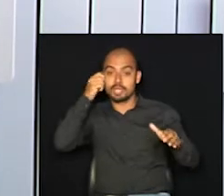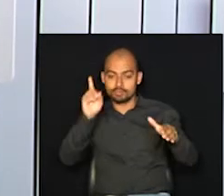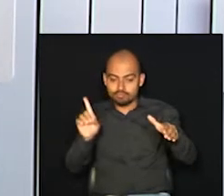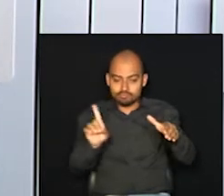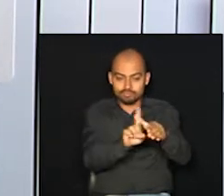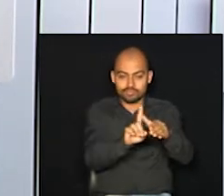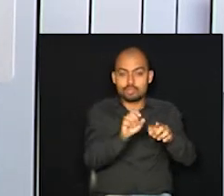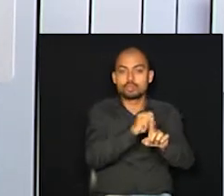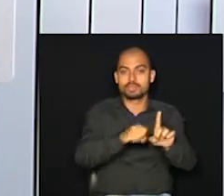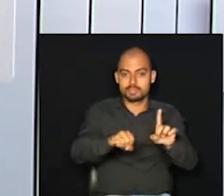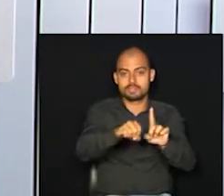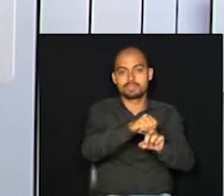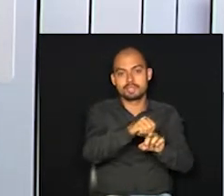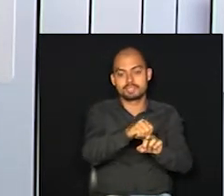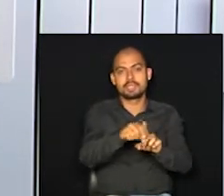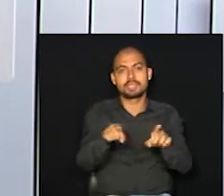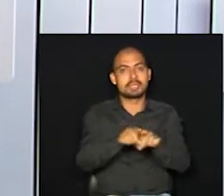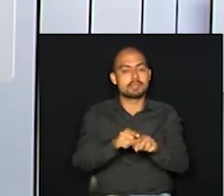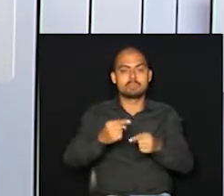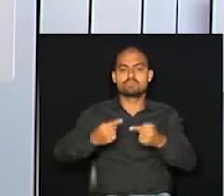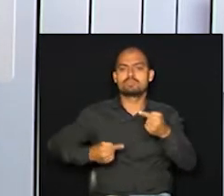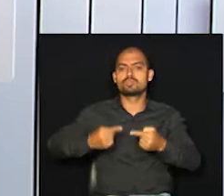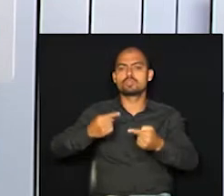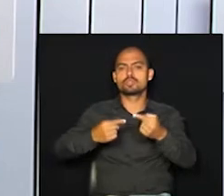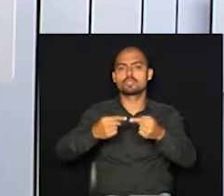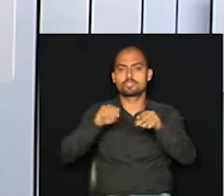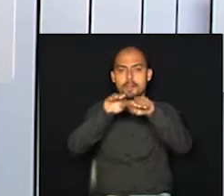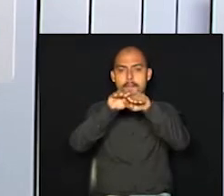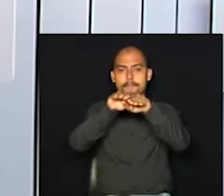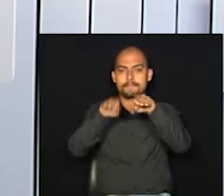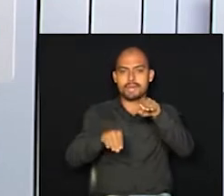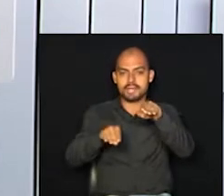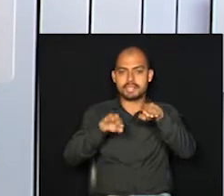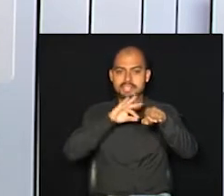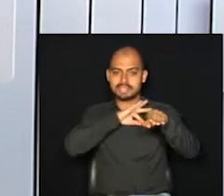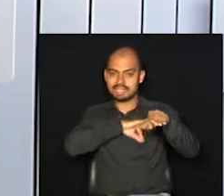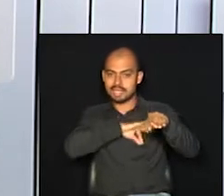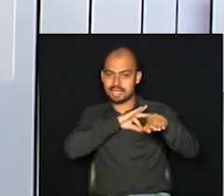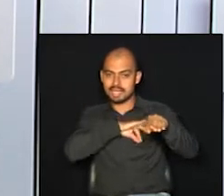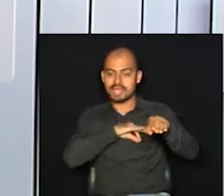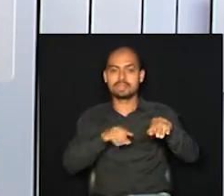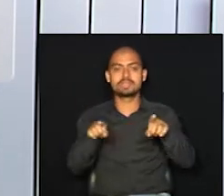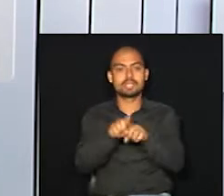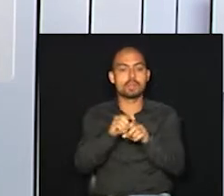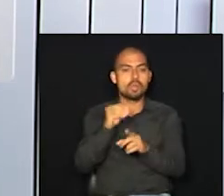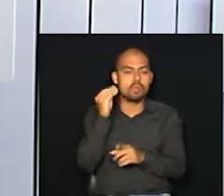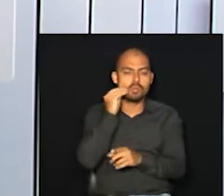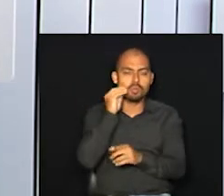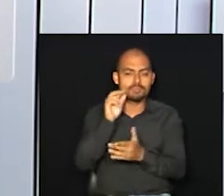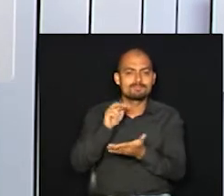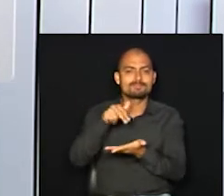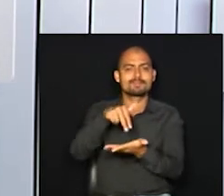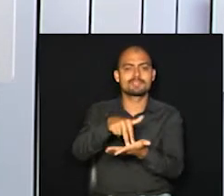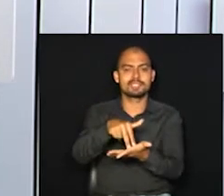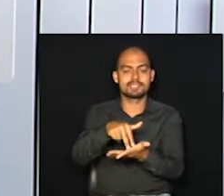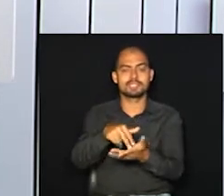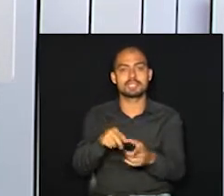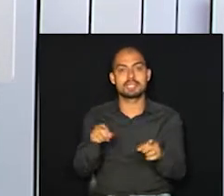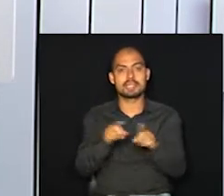sociedade brasileira, discussões sobre desigualdade salarial, de oportunidades, como